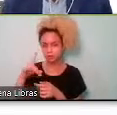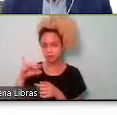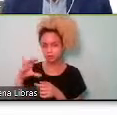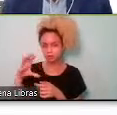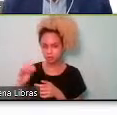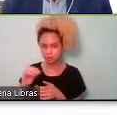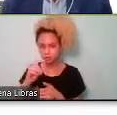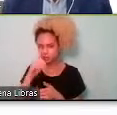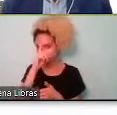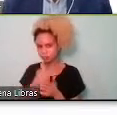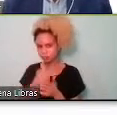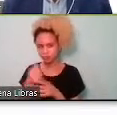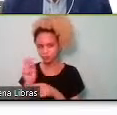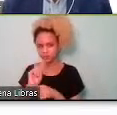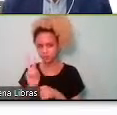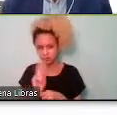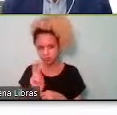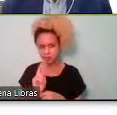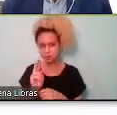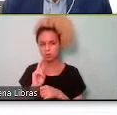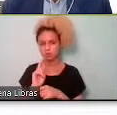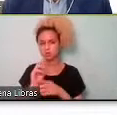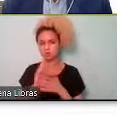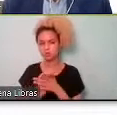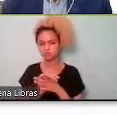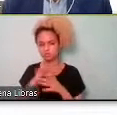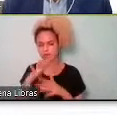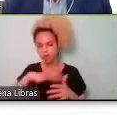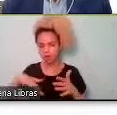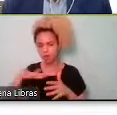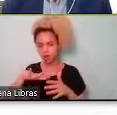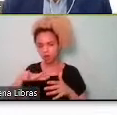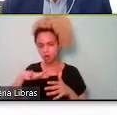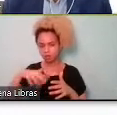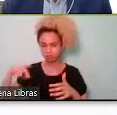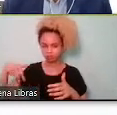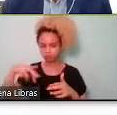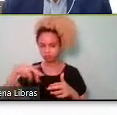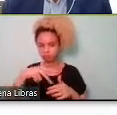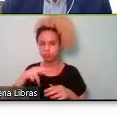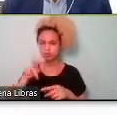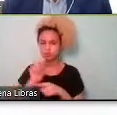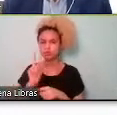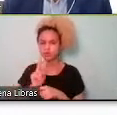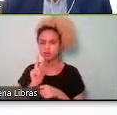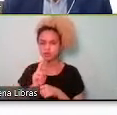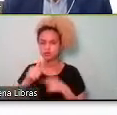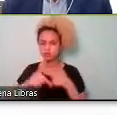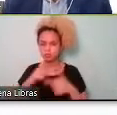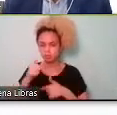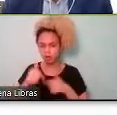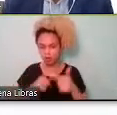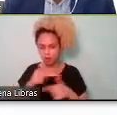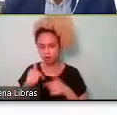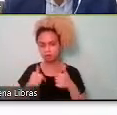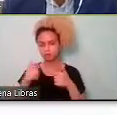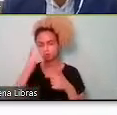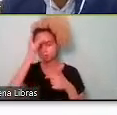diligenciar a conservação e a guarda das partes comuns e zelar pela prestação de serviços que interessam